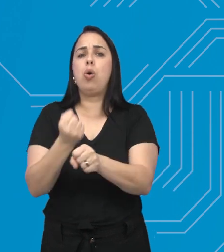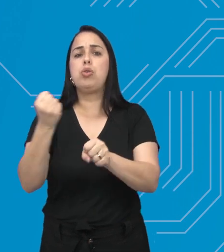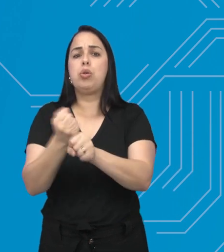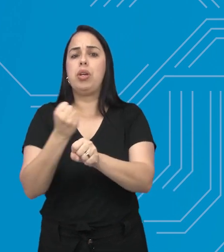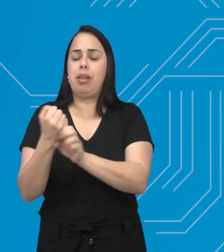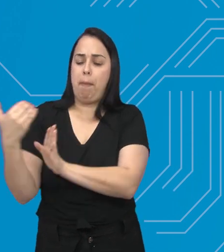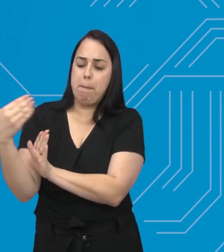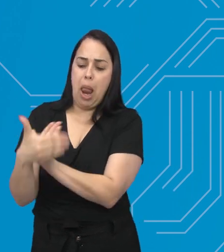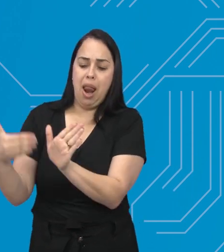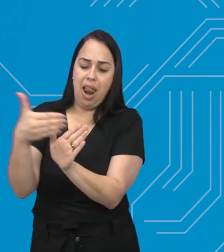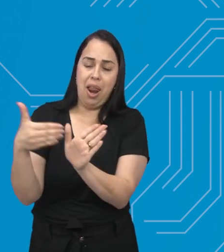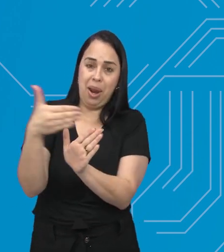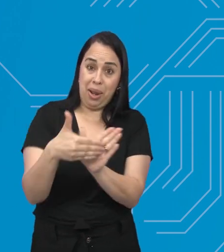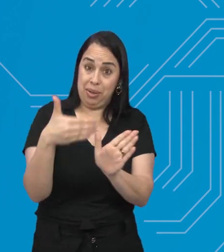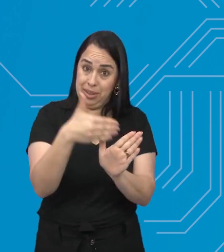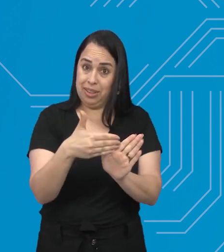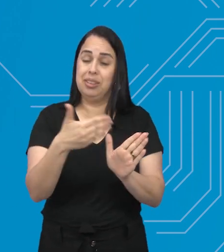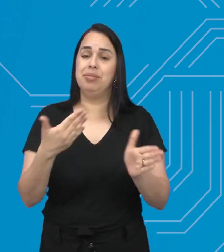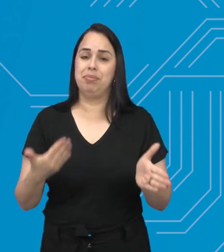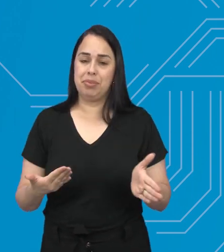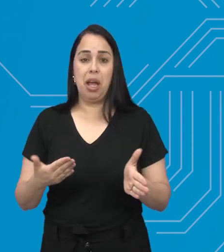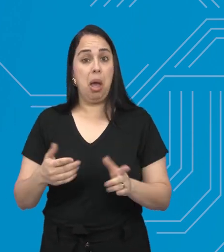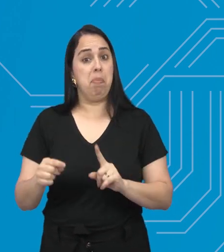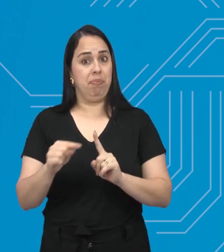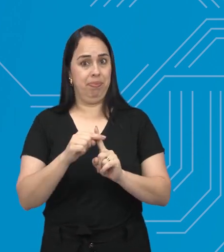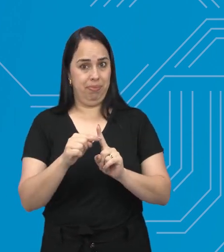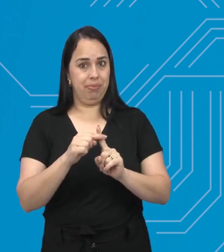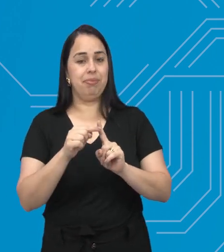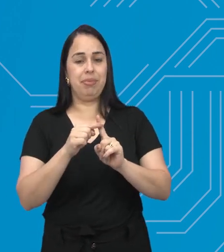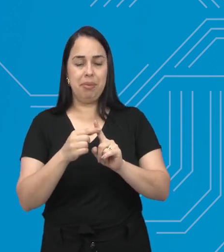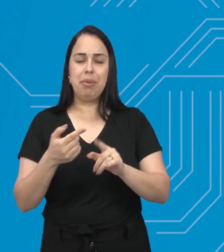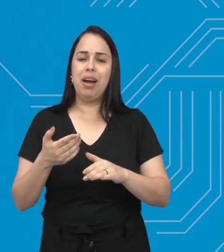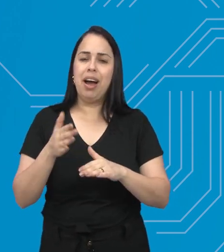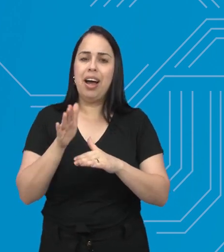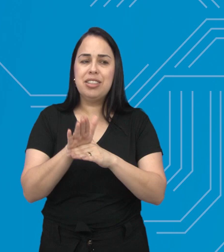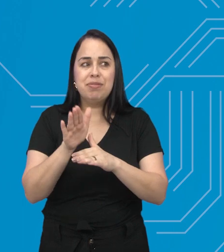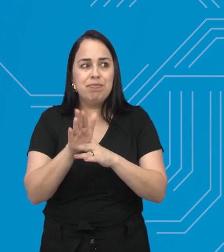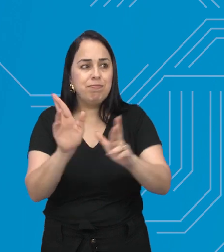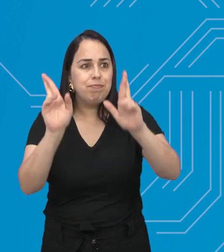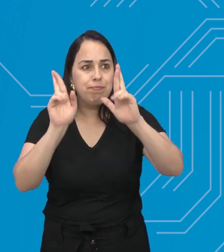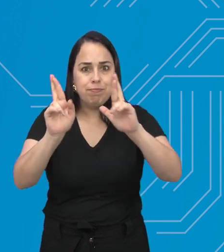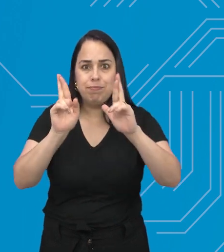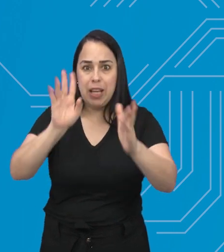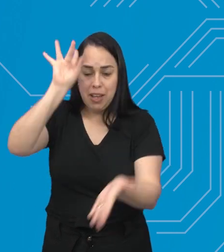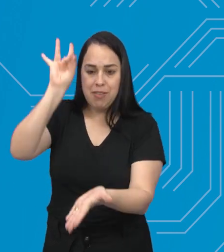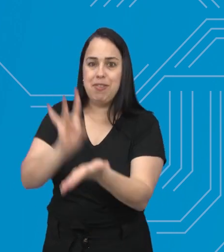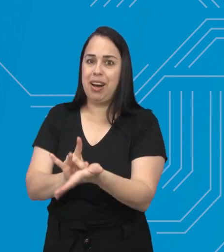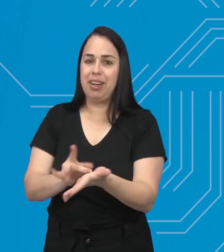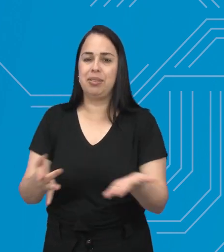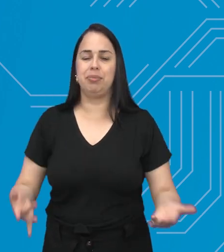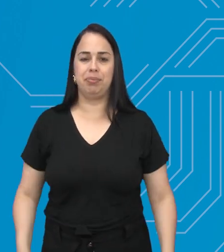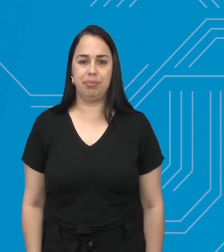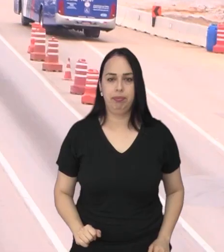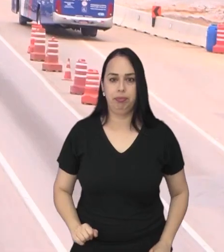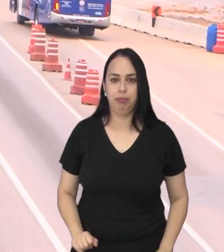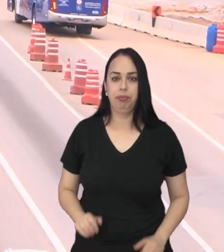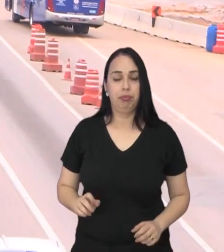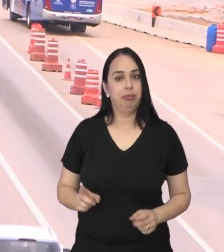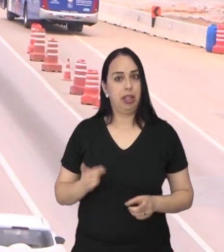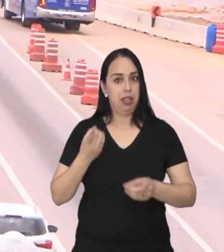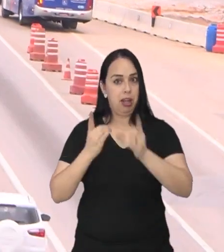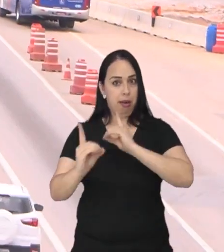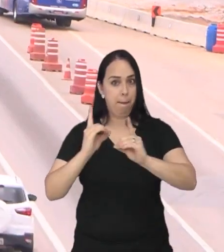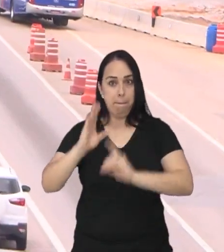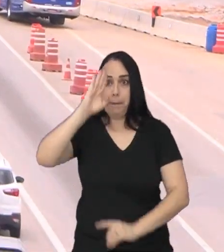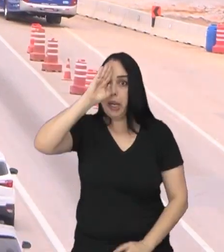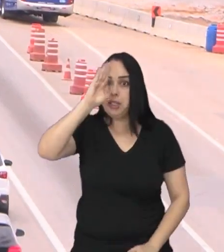desse novo modal aqui para a nossa região. Um sinal positivo para fazer dessa expectativa realidade. Na